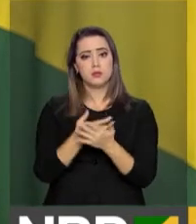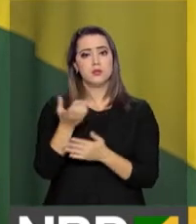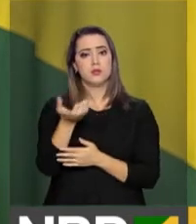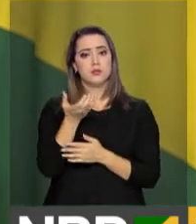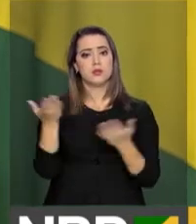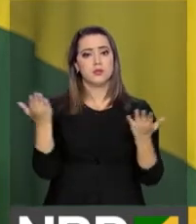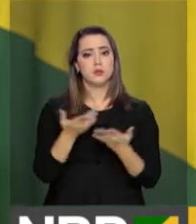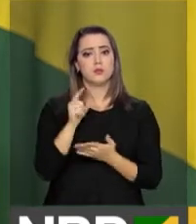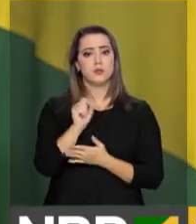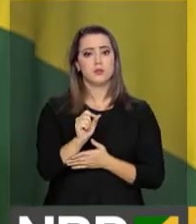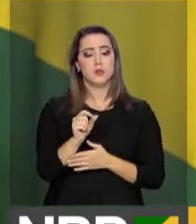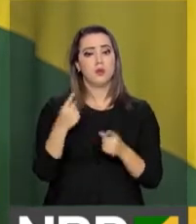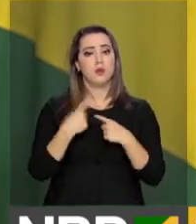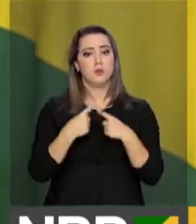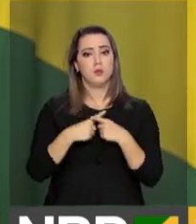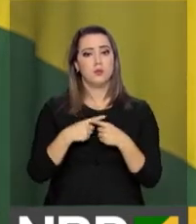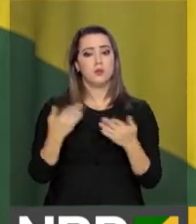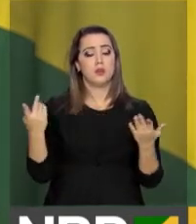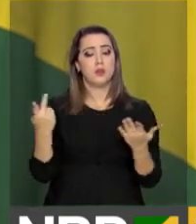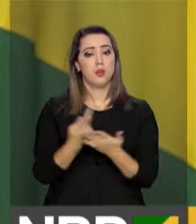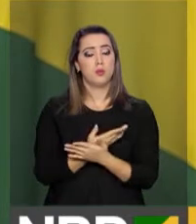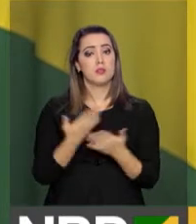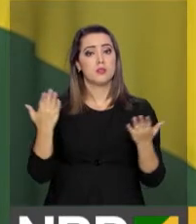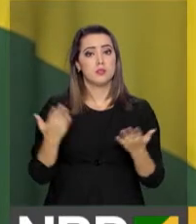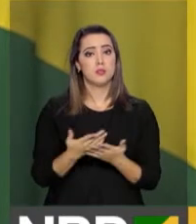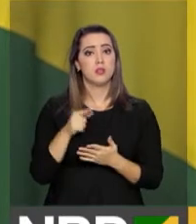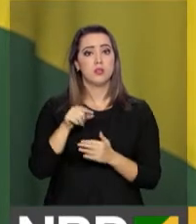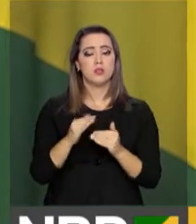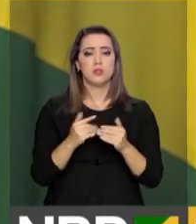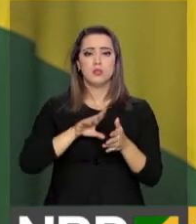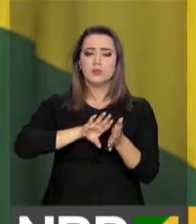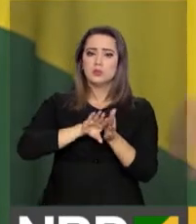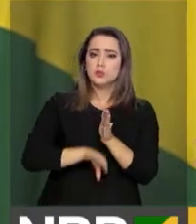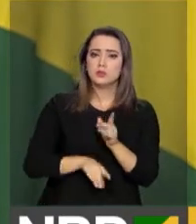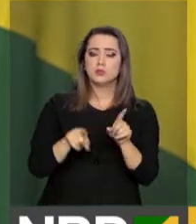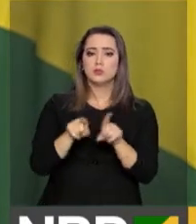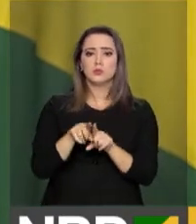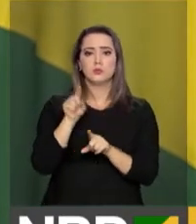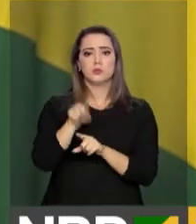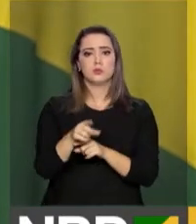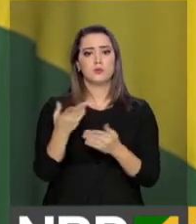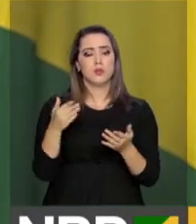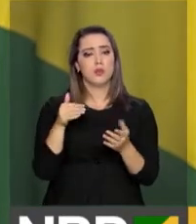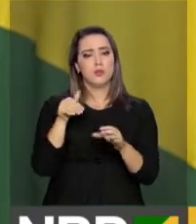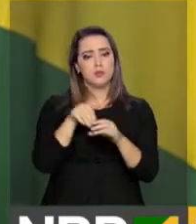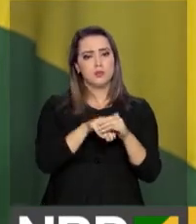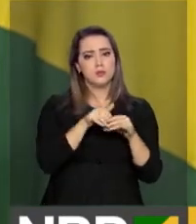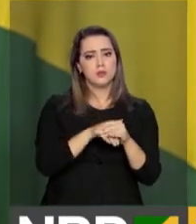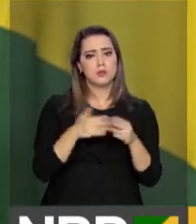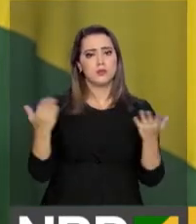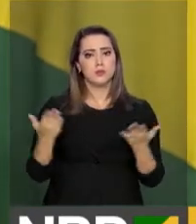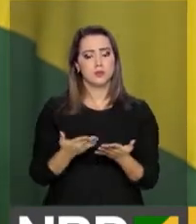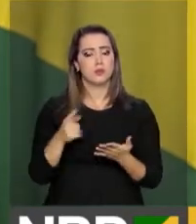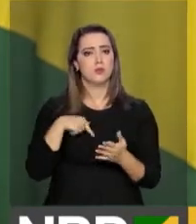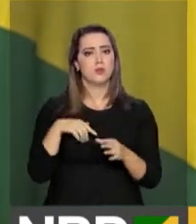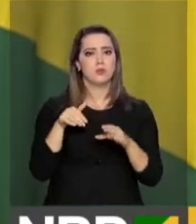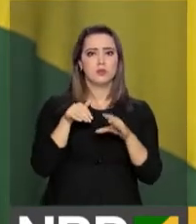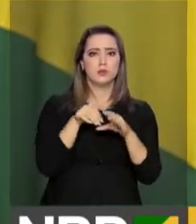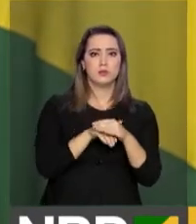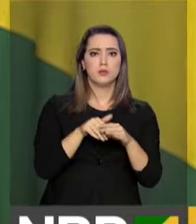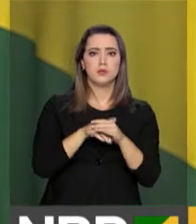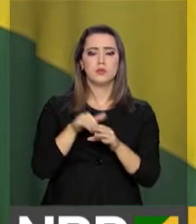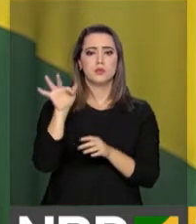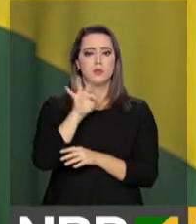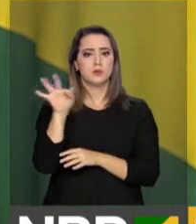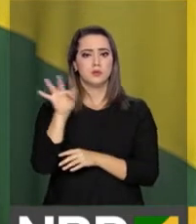porque acontecendo agora você tira isso na frente você vota isso agora na câmara vota em fevereiro no